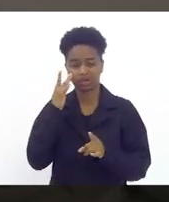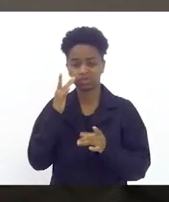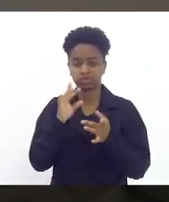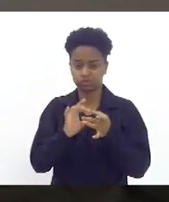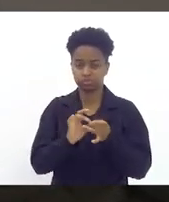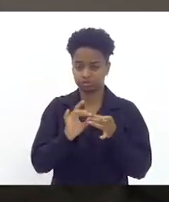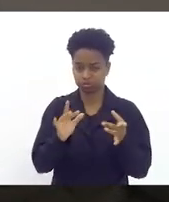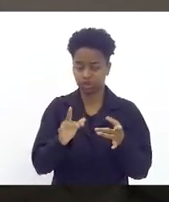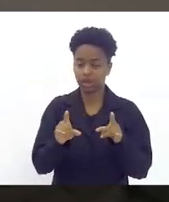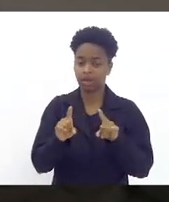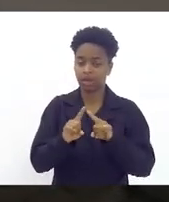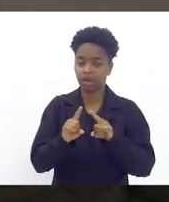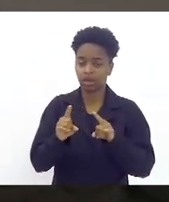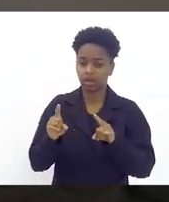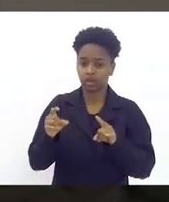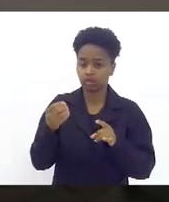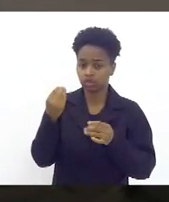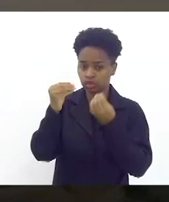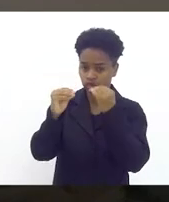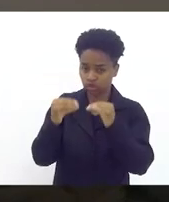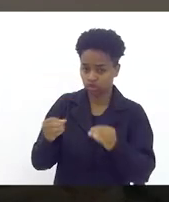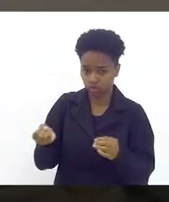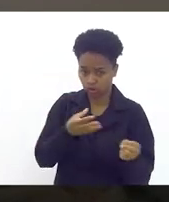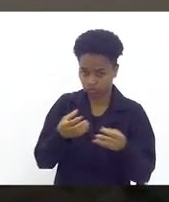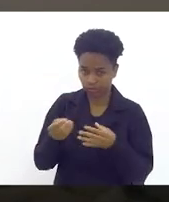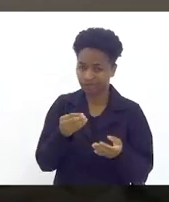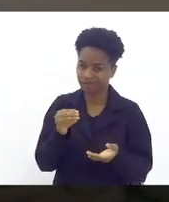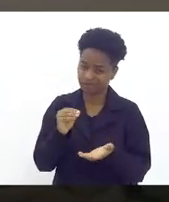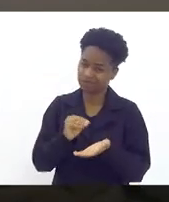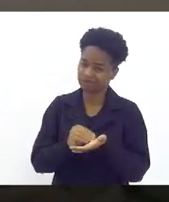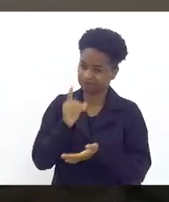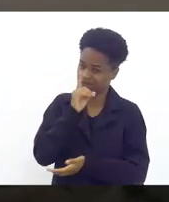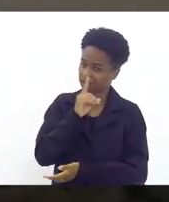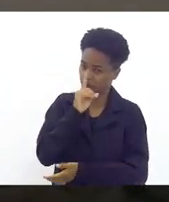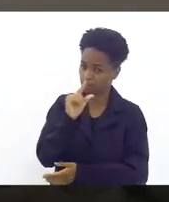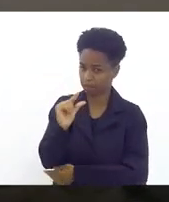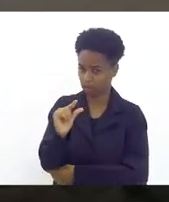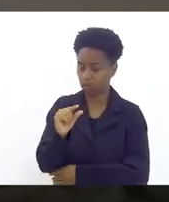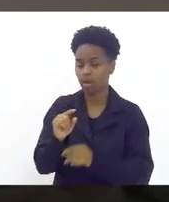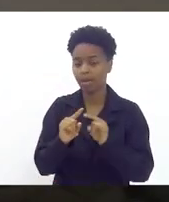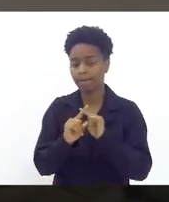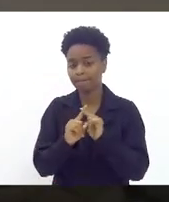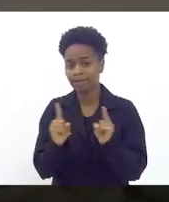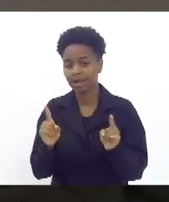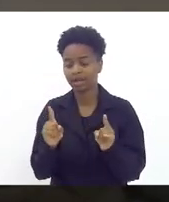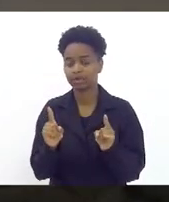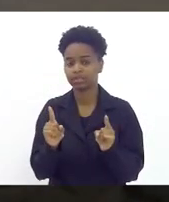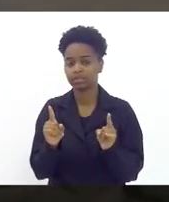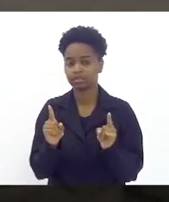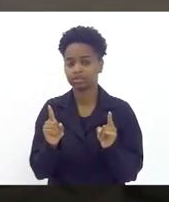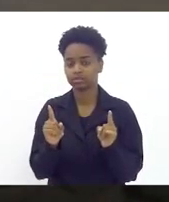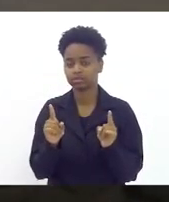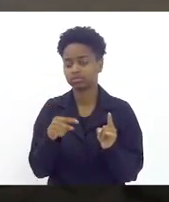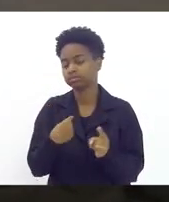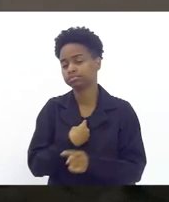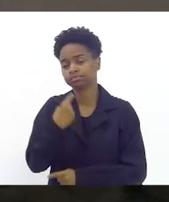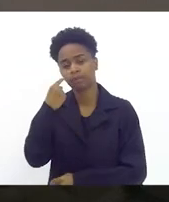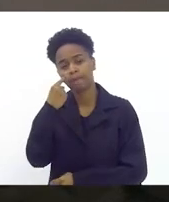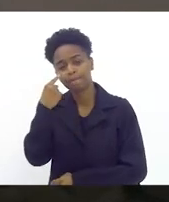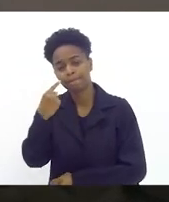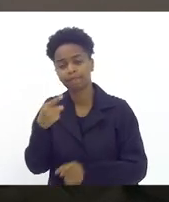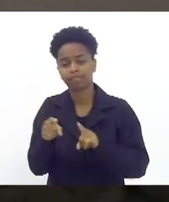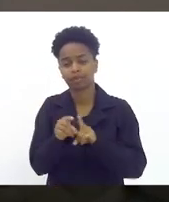feito muito bem o atualizar razoavelmente é só que a gente pensou e a gente